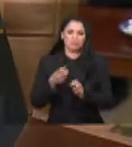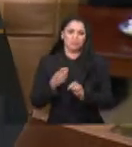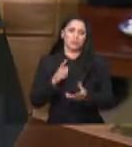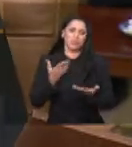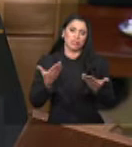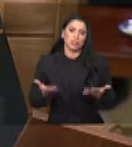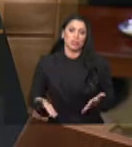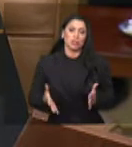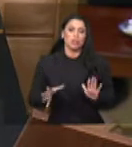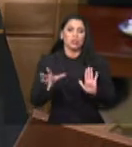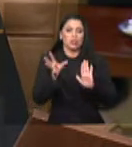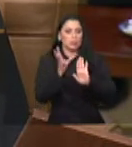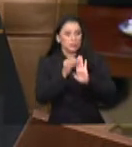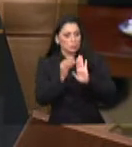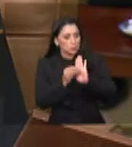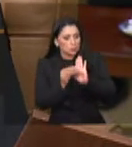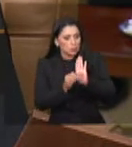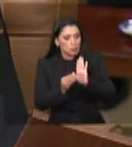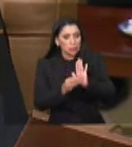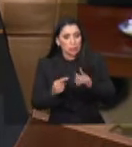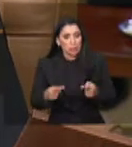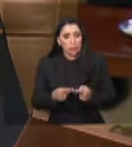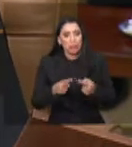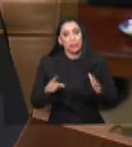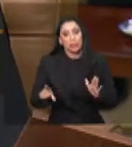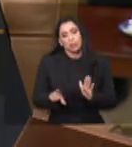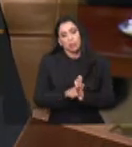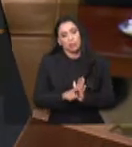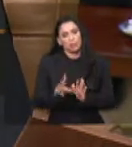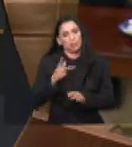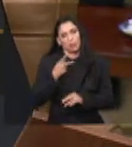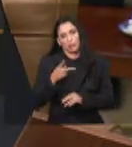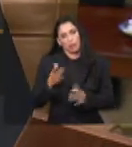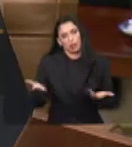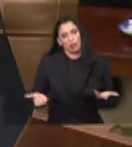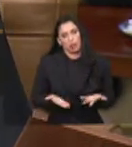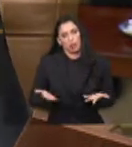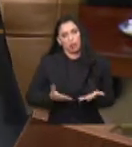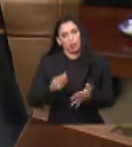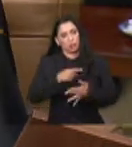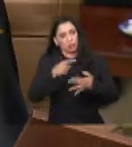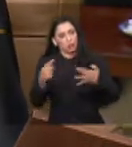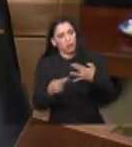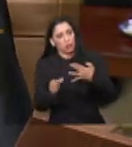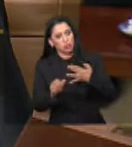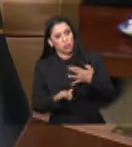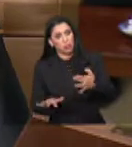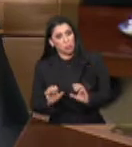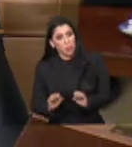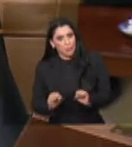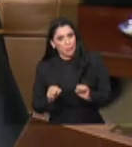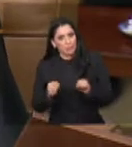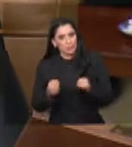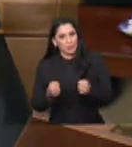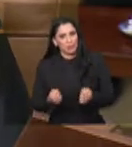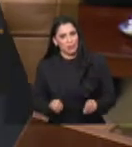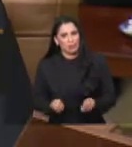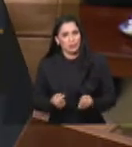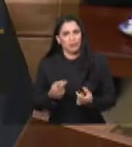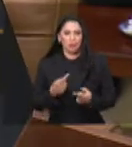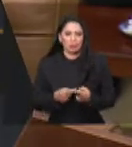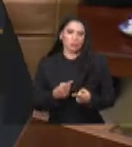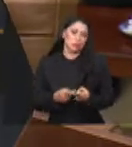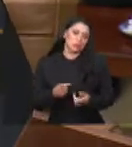assim como na matéria da legitimidade não vou entrar no início agora é por uma jurisprudência defensiva o que de fato